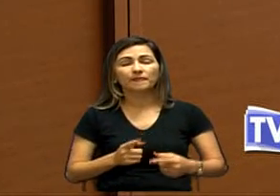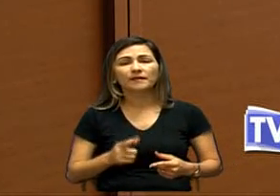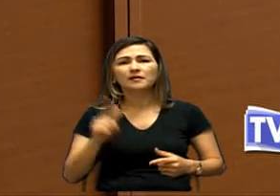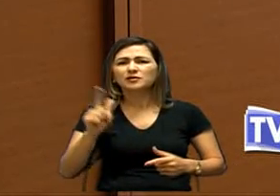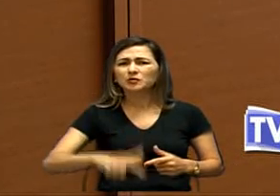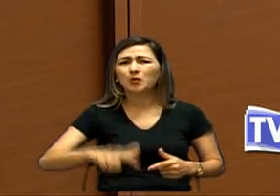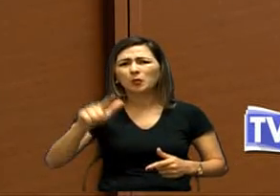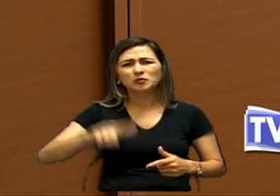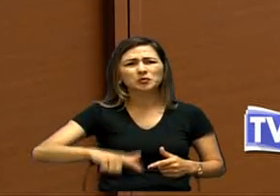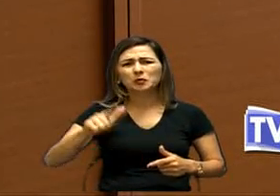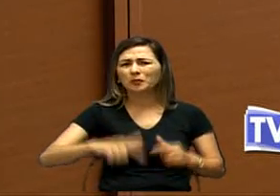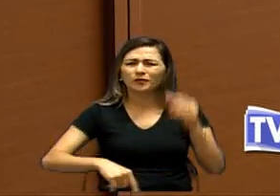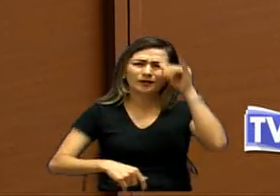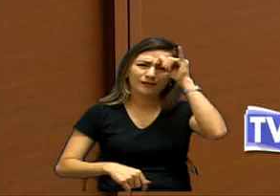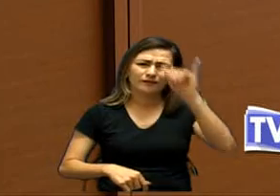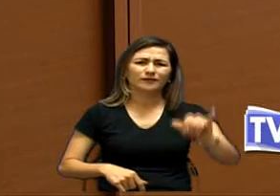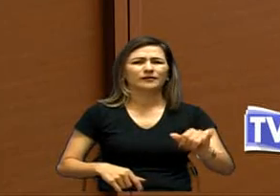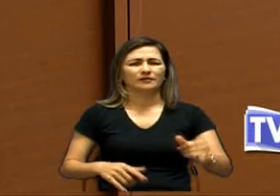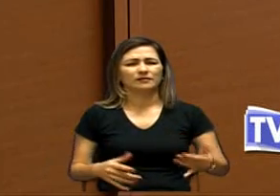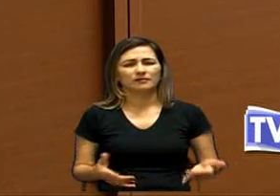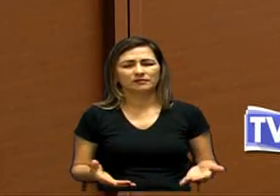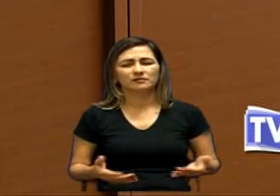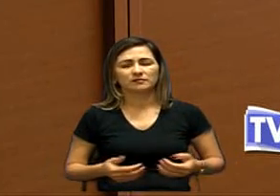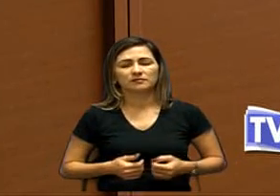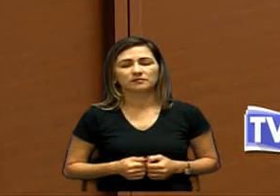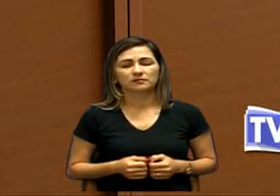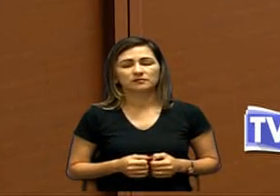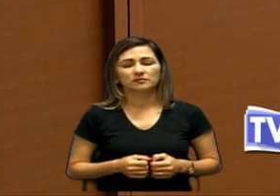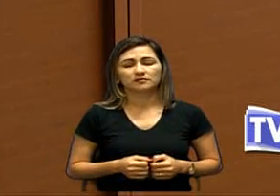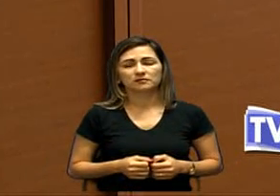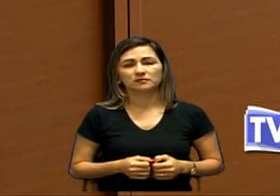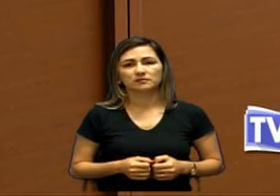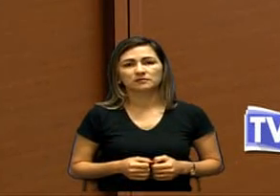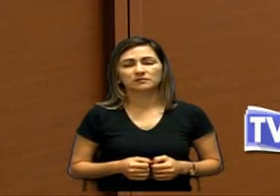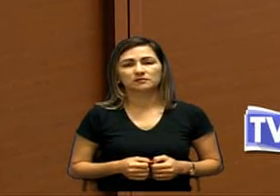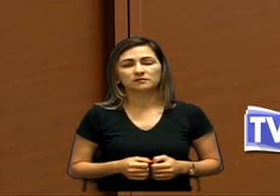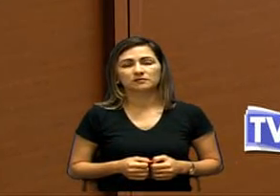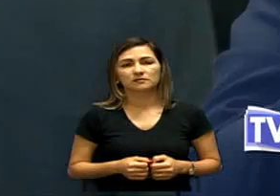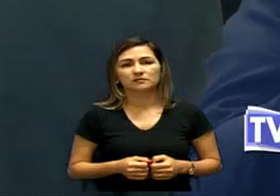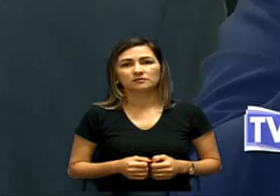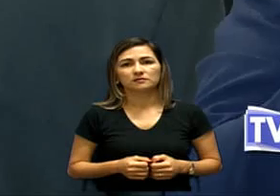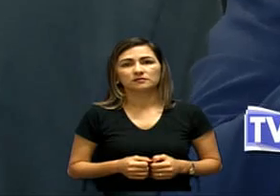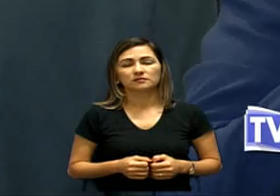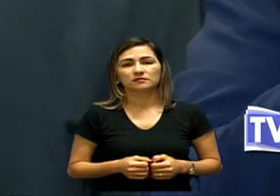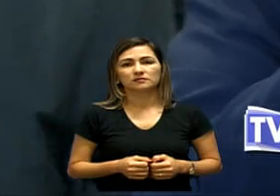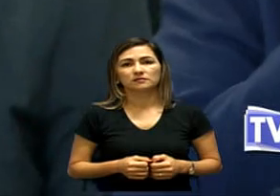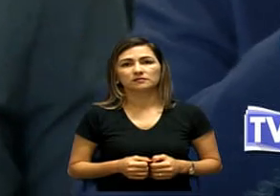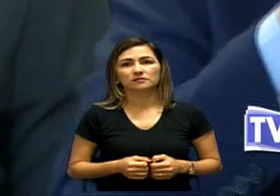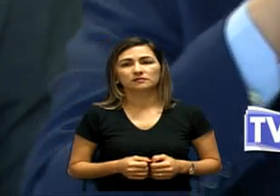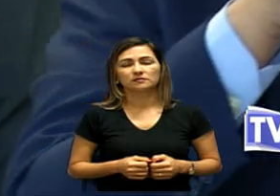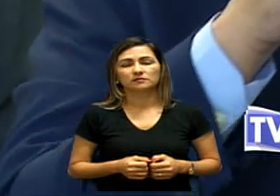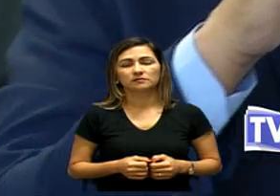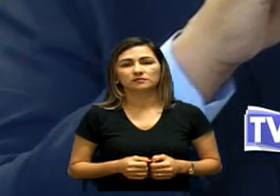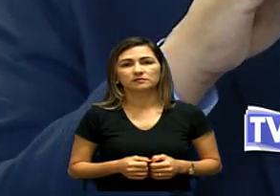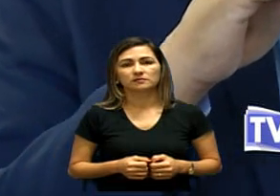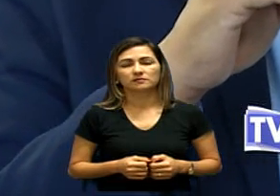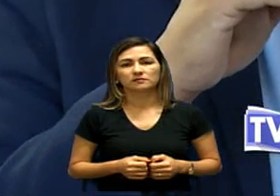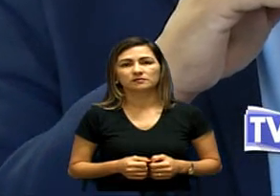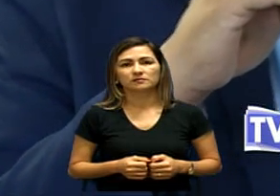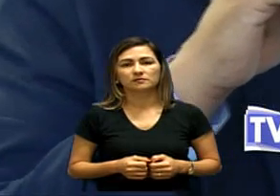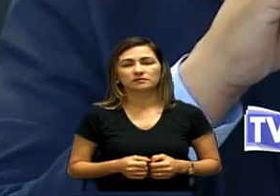essa, elas venham estragar esses locais que são locais